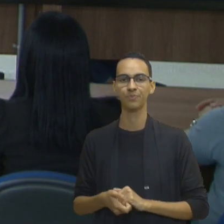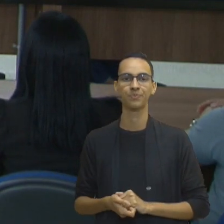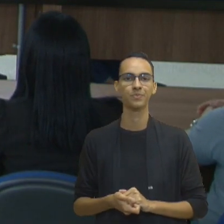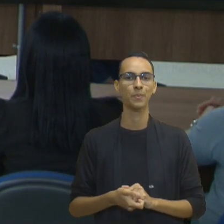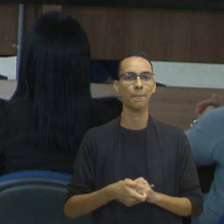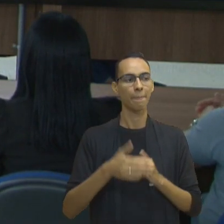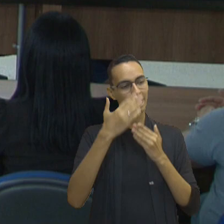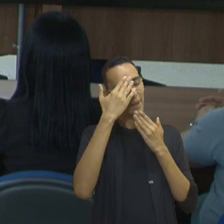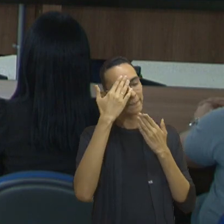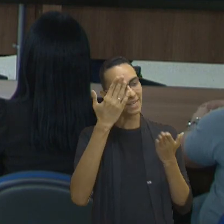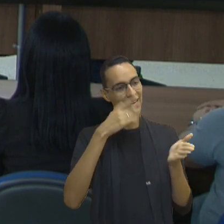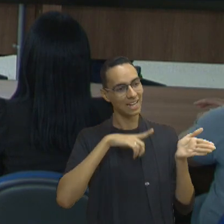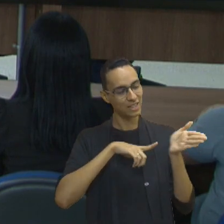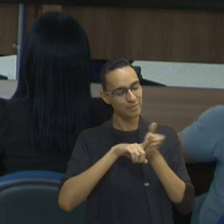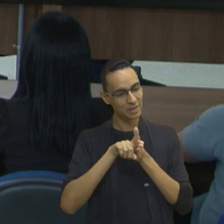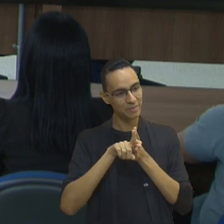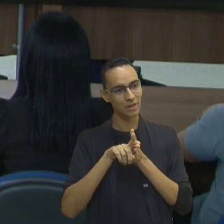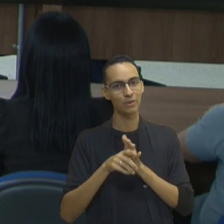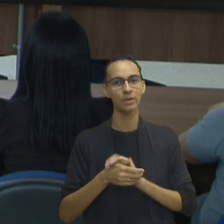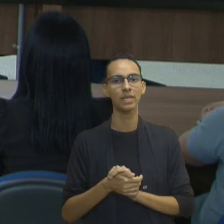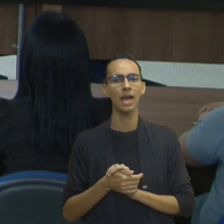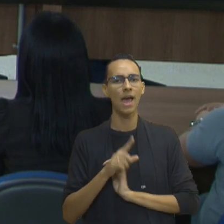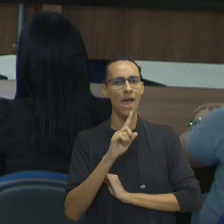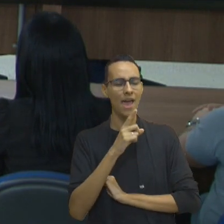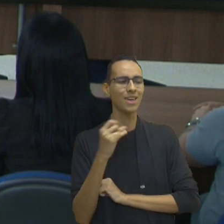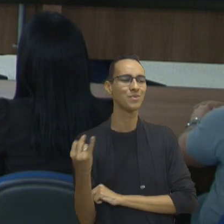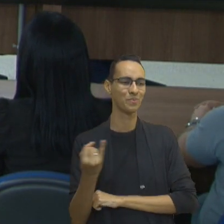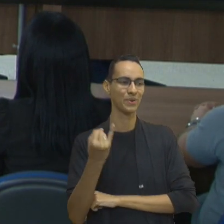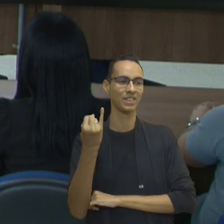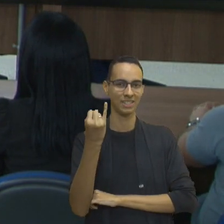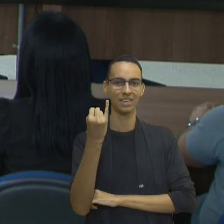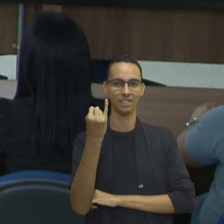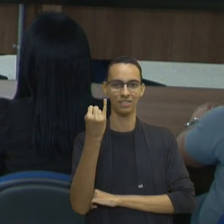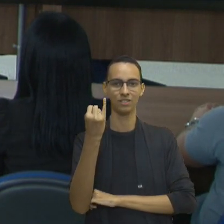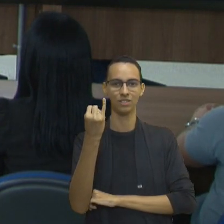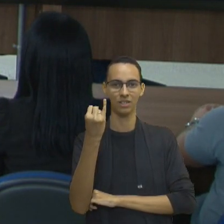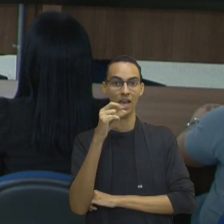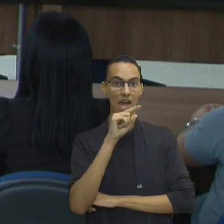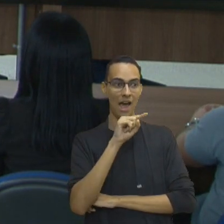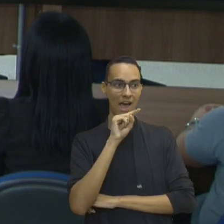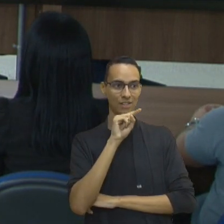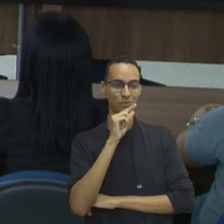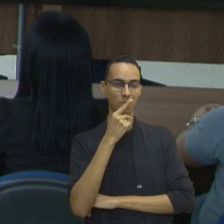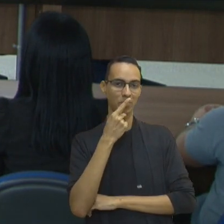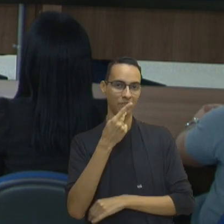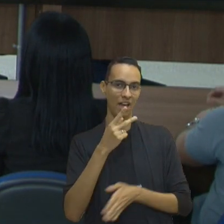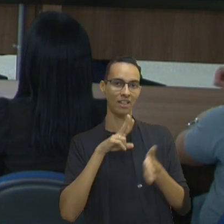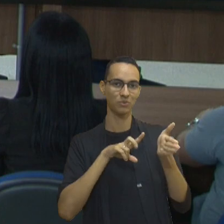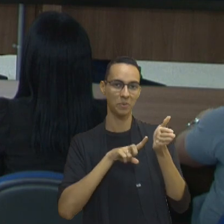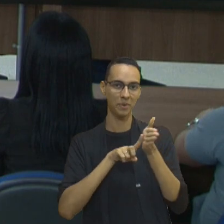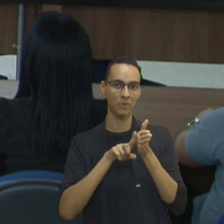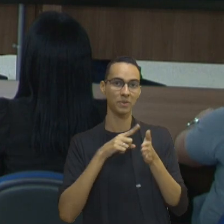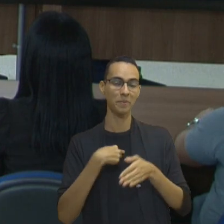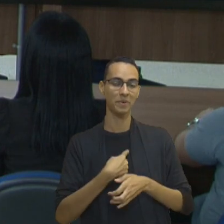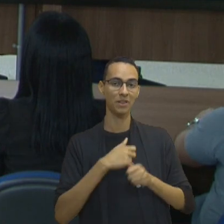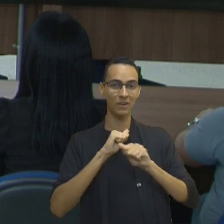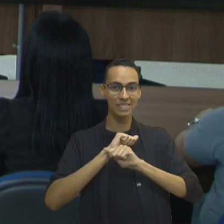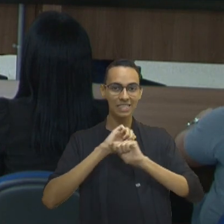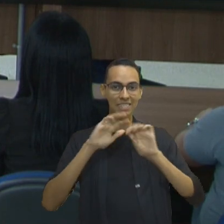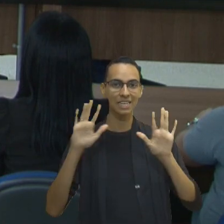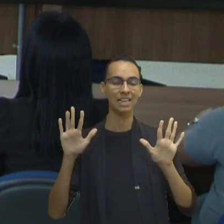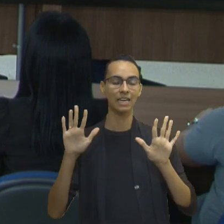Obrigada pela pergunta. É muito importante a sua colocação para nós